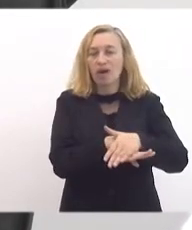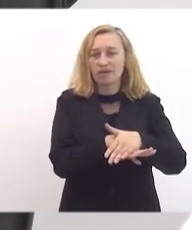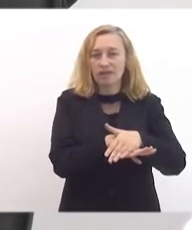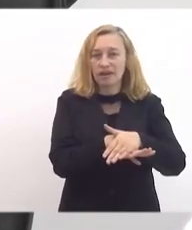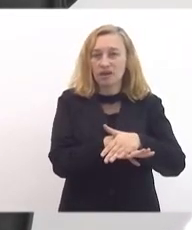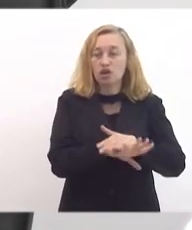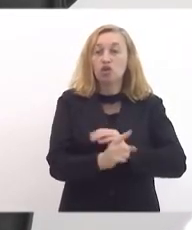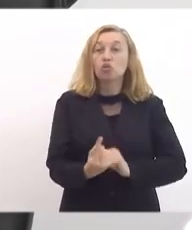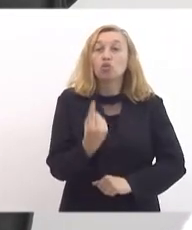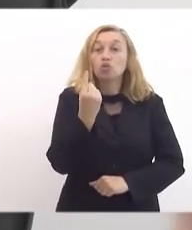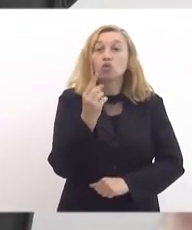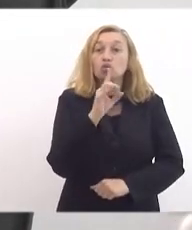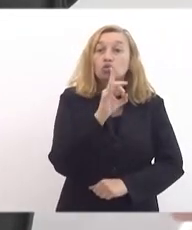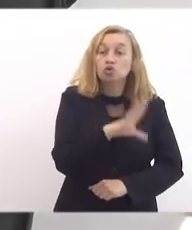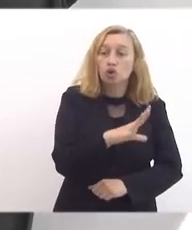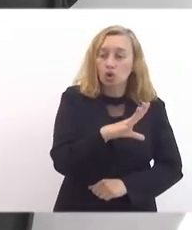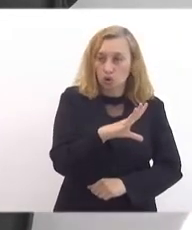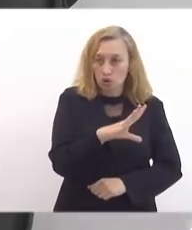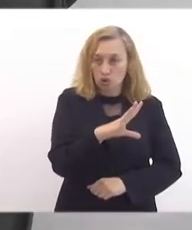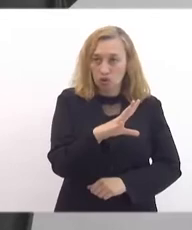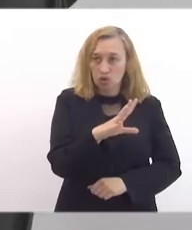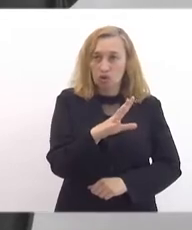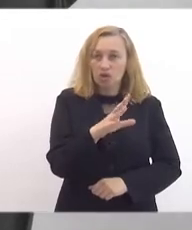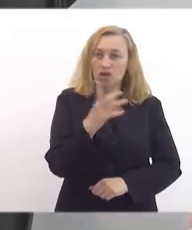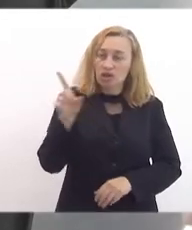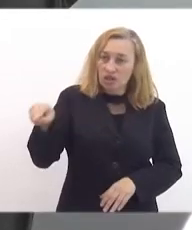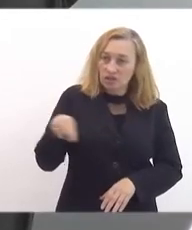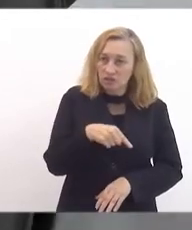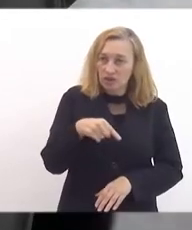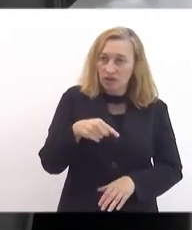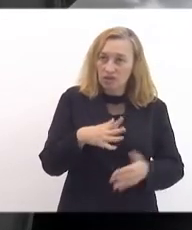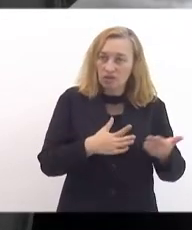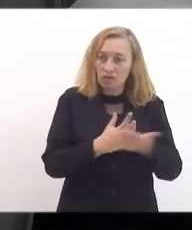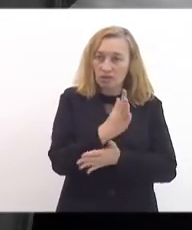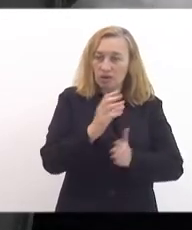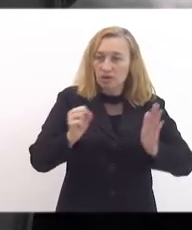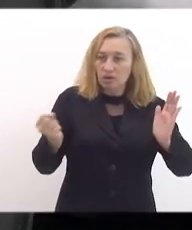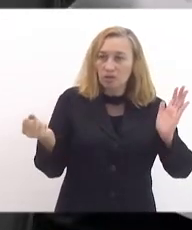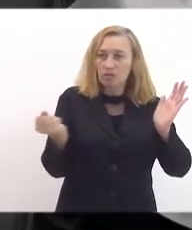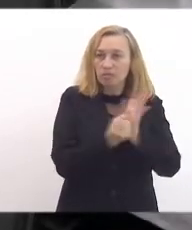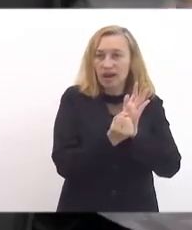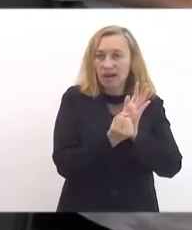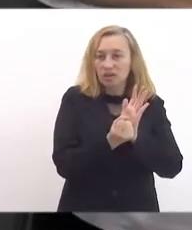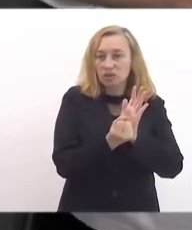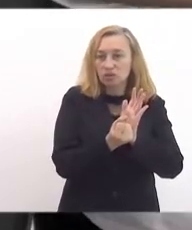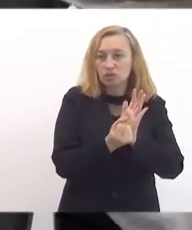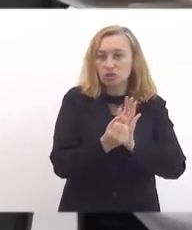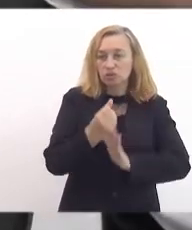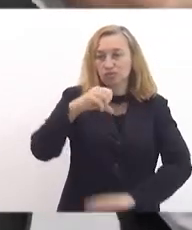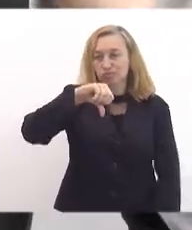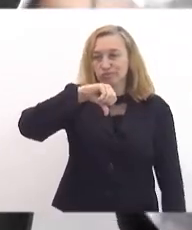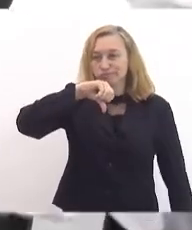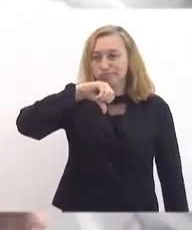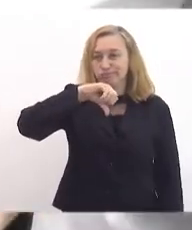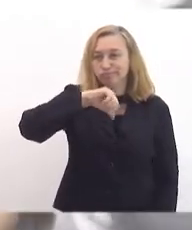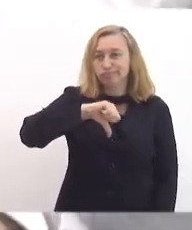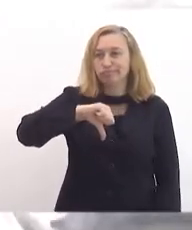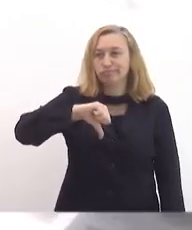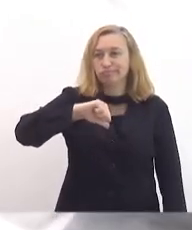o único que veio e que for aprovado ver com impactos negativos foi